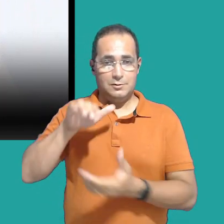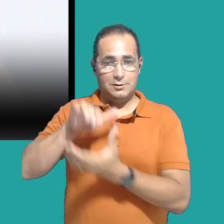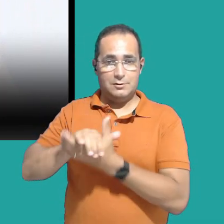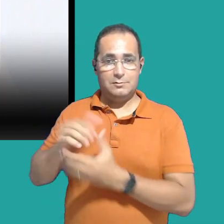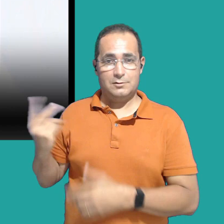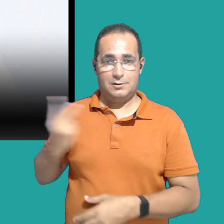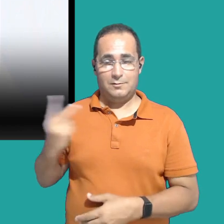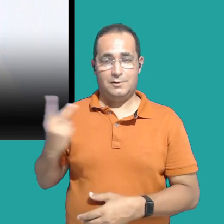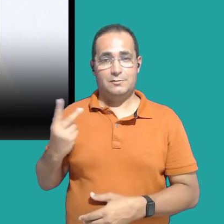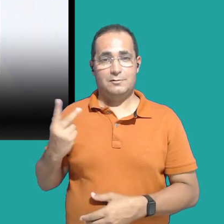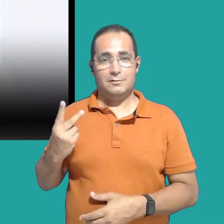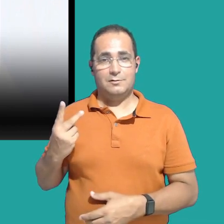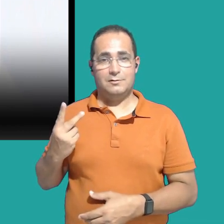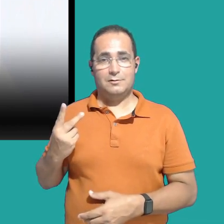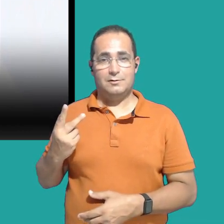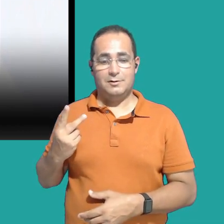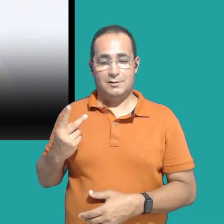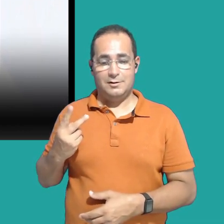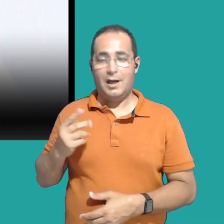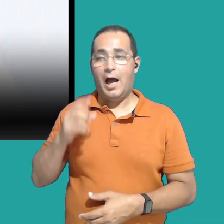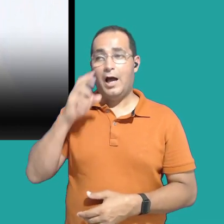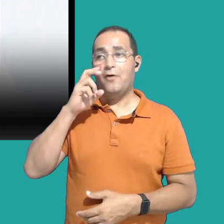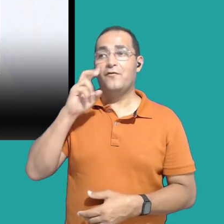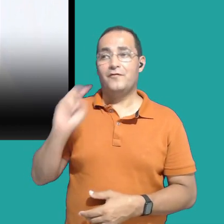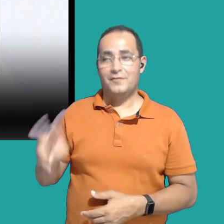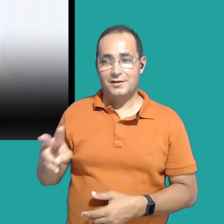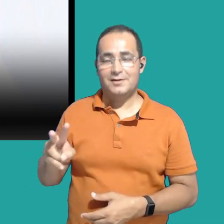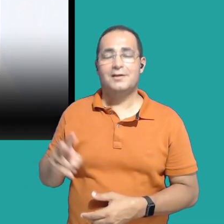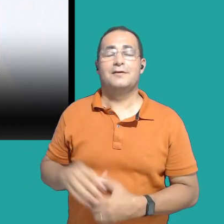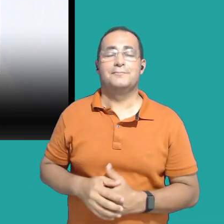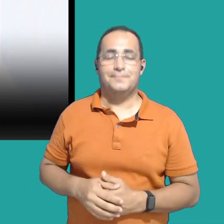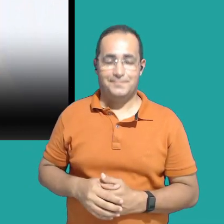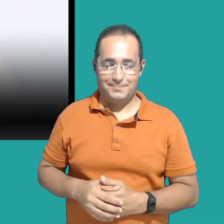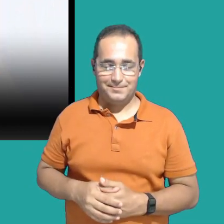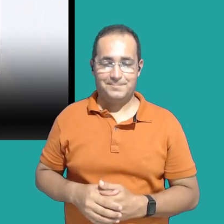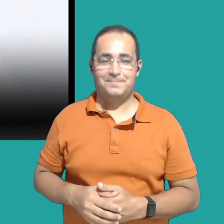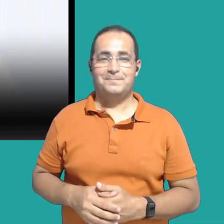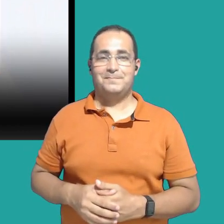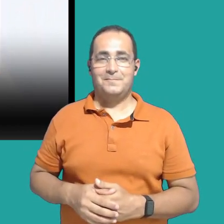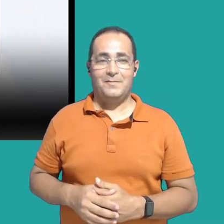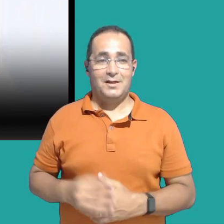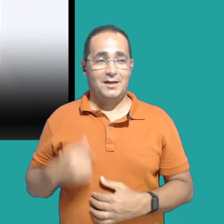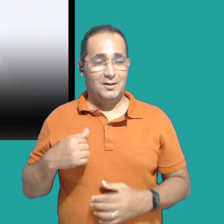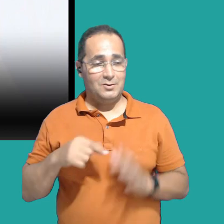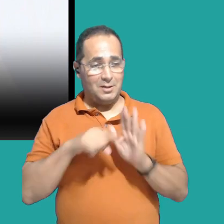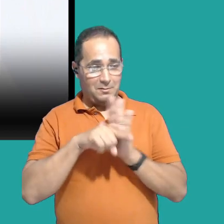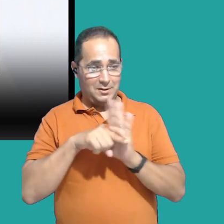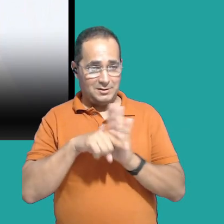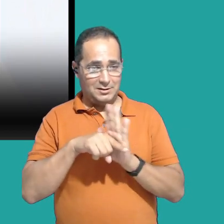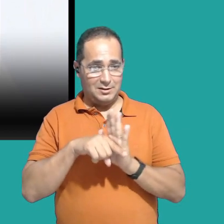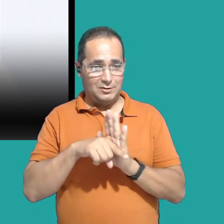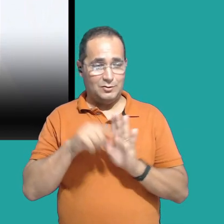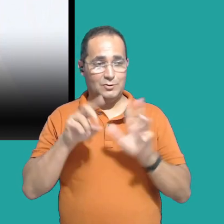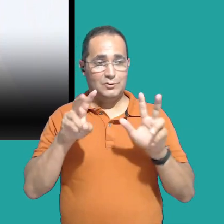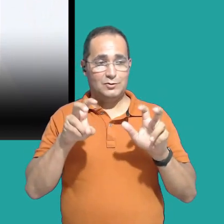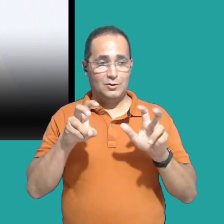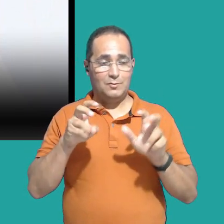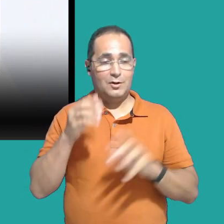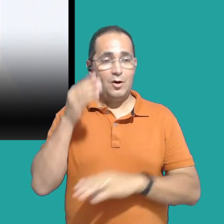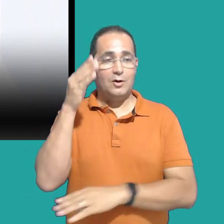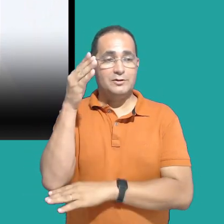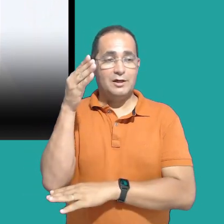muito surpreendente, foi no nosso casamento, meu e do Jean, né? Ei, eu vi, gente, que show. Porque eu